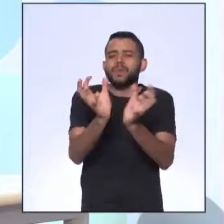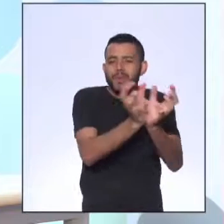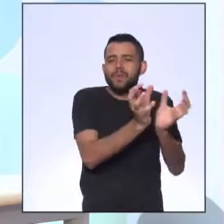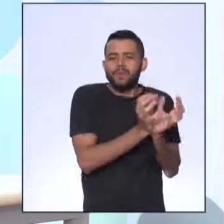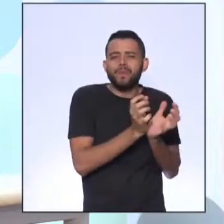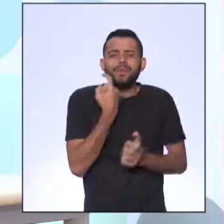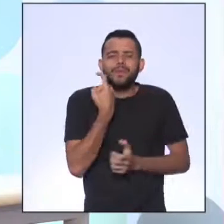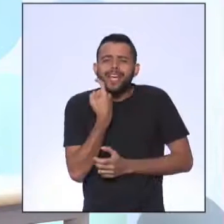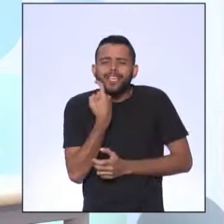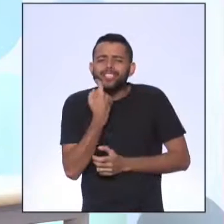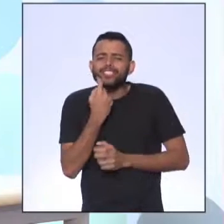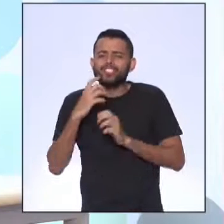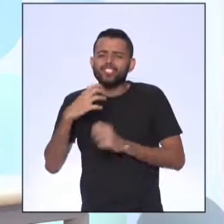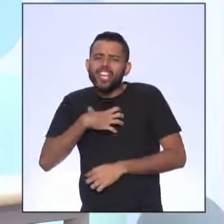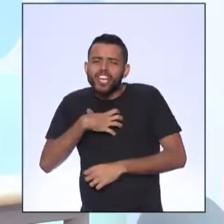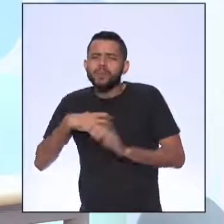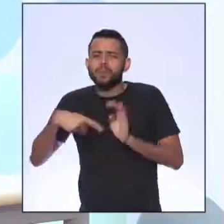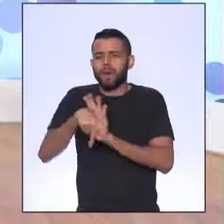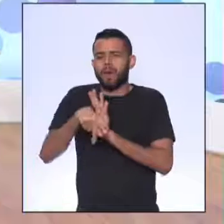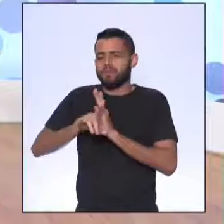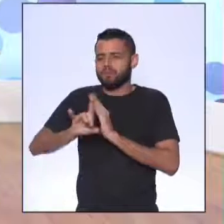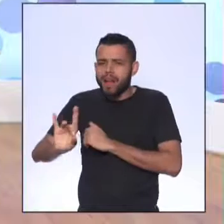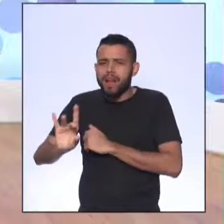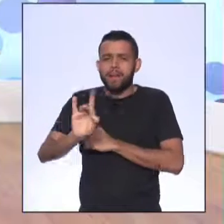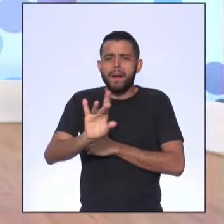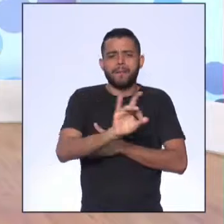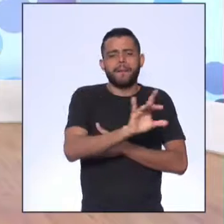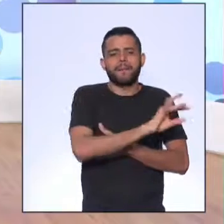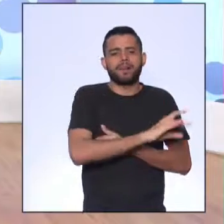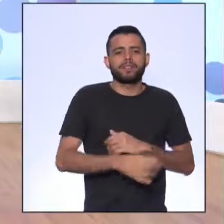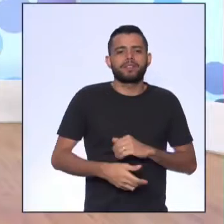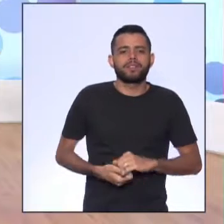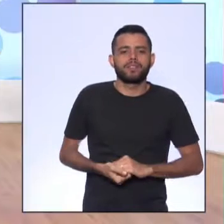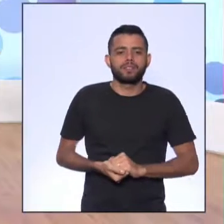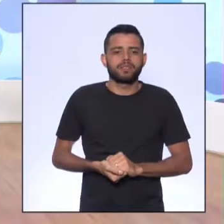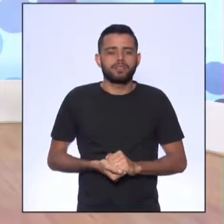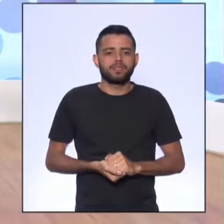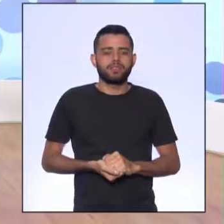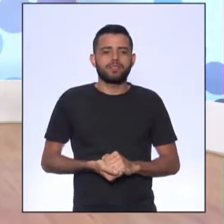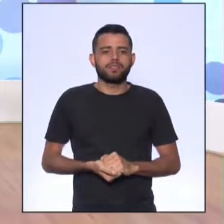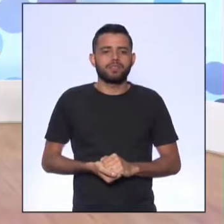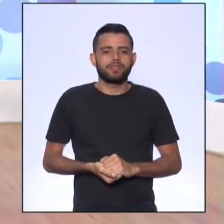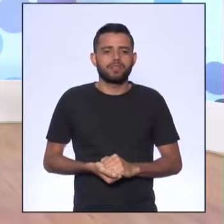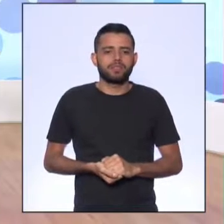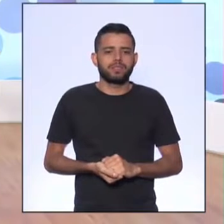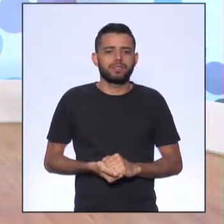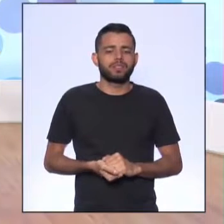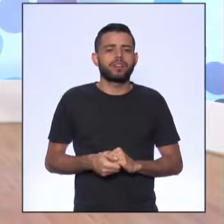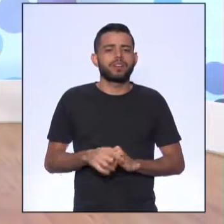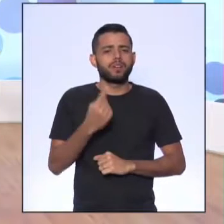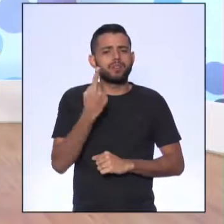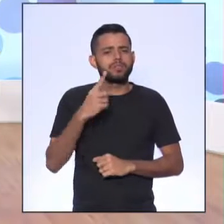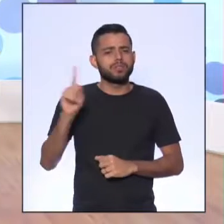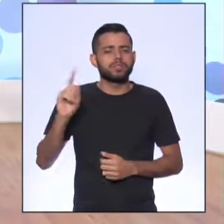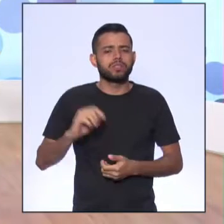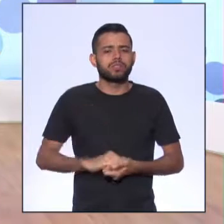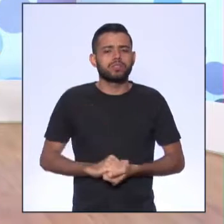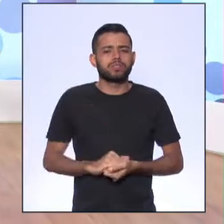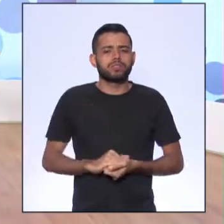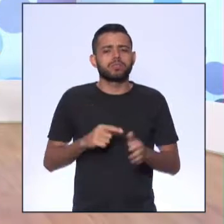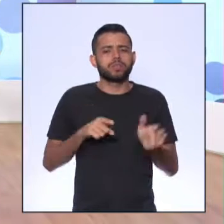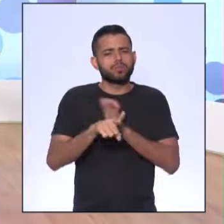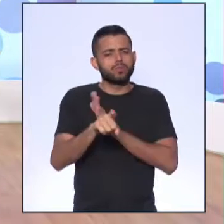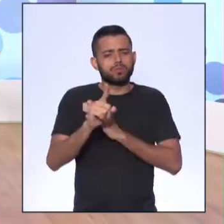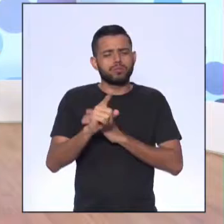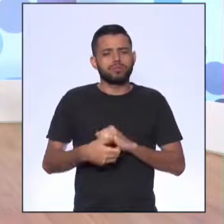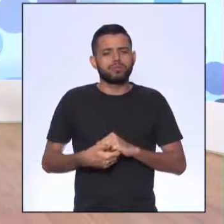letra correta para a gente é a letra B. Tá? E para a nossa última questão do dia, para nós fecharmos, vamos para uma